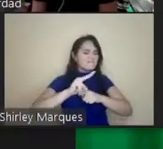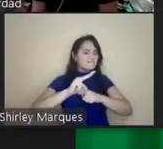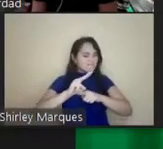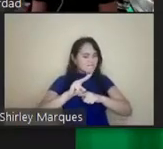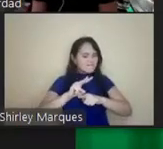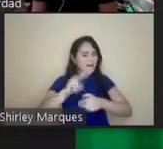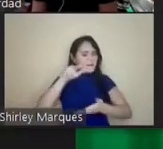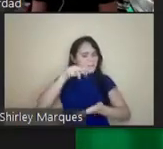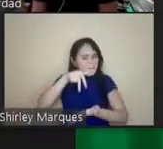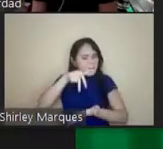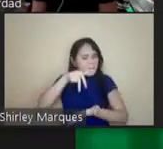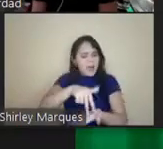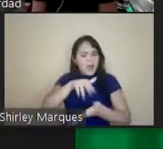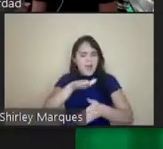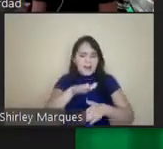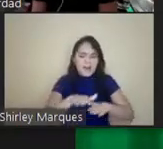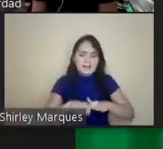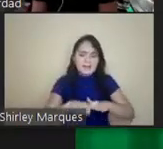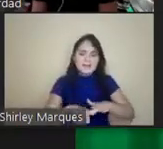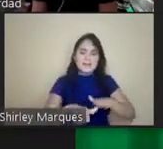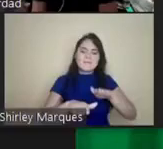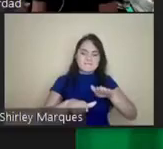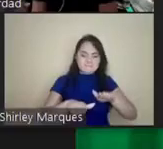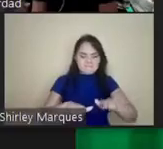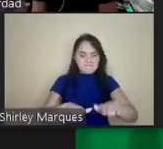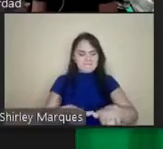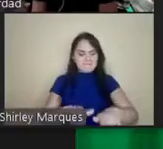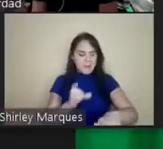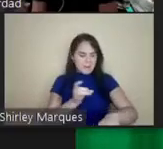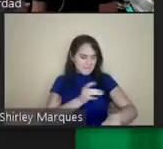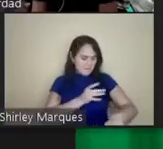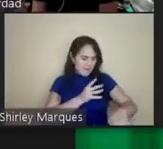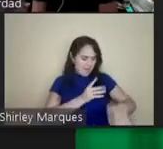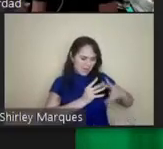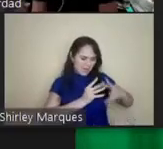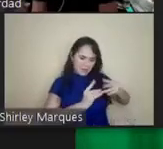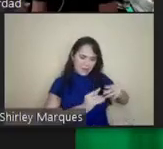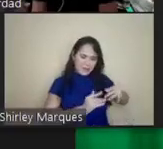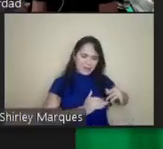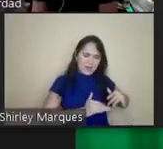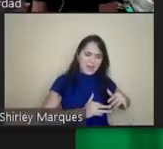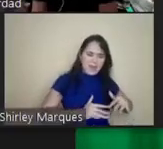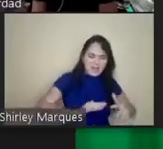pisar. Sem esse medo de ter nossos dedos comidos por